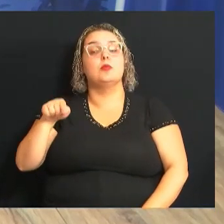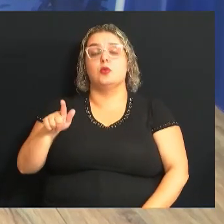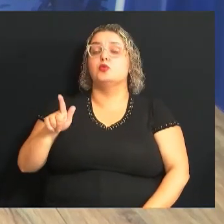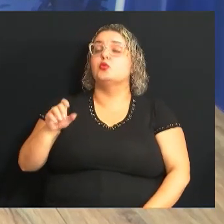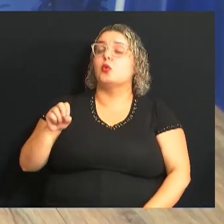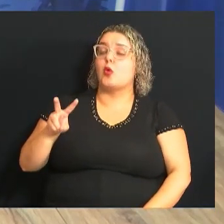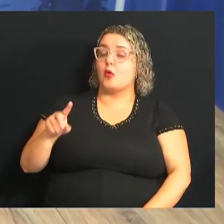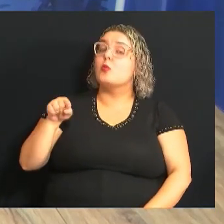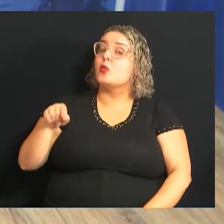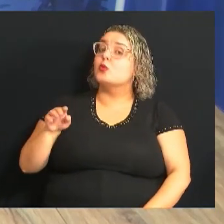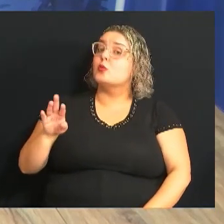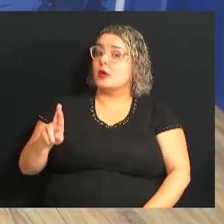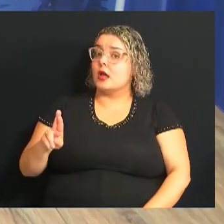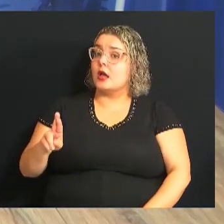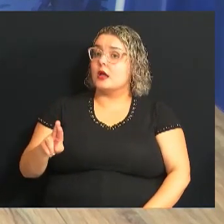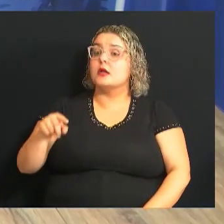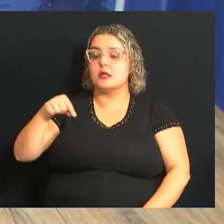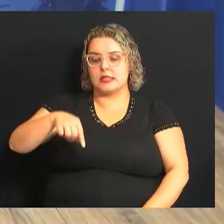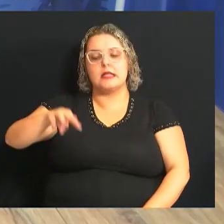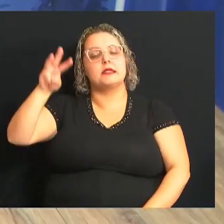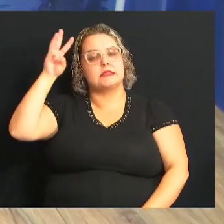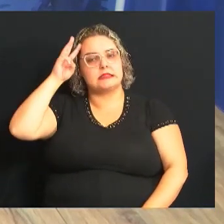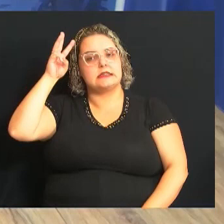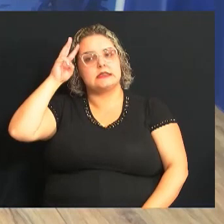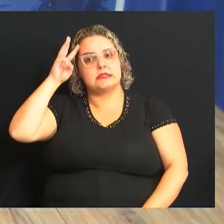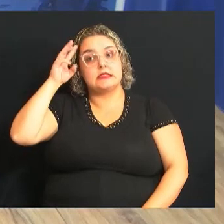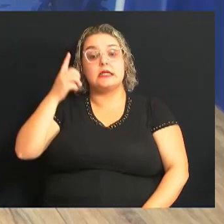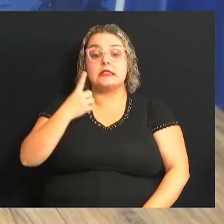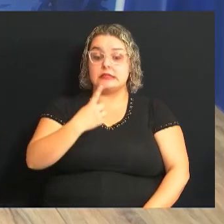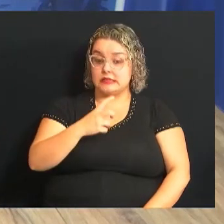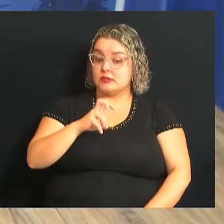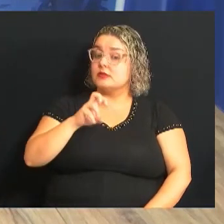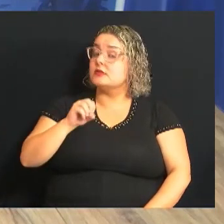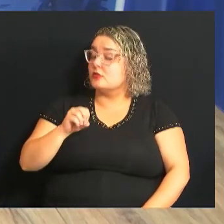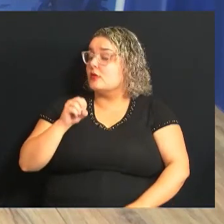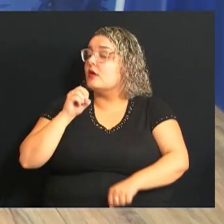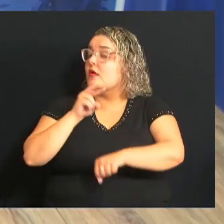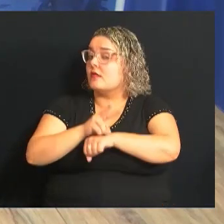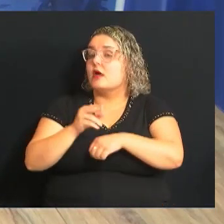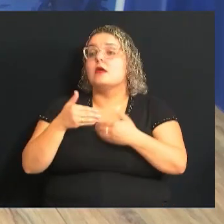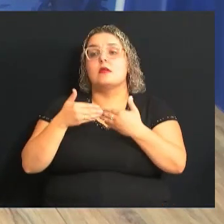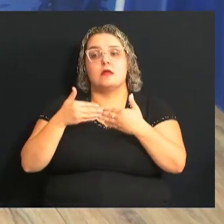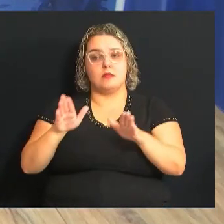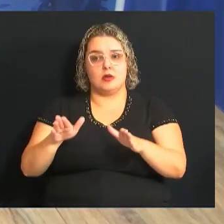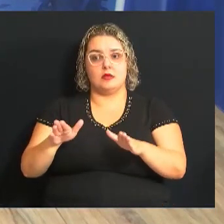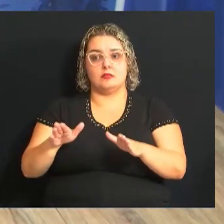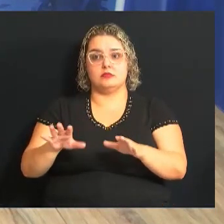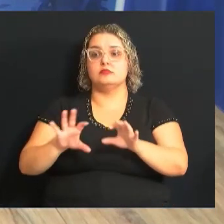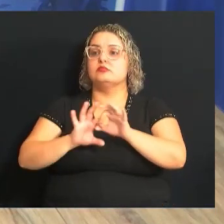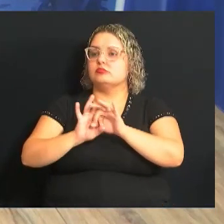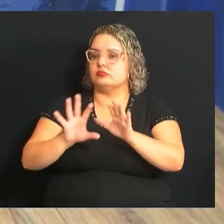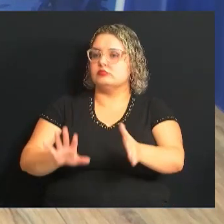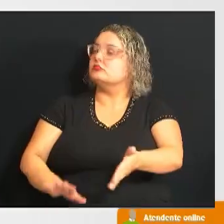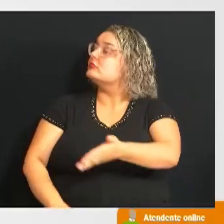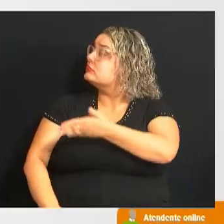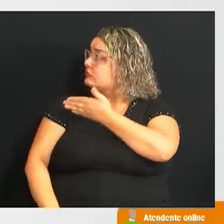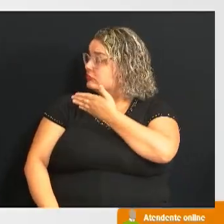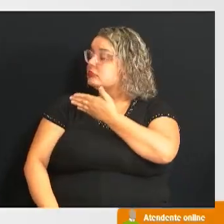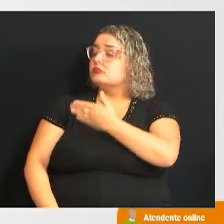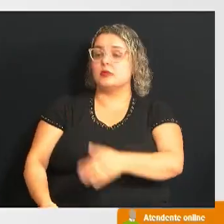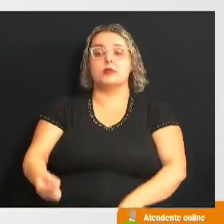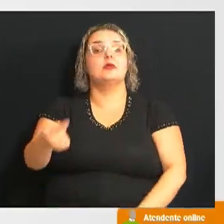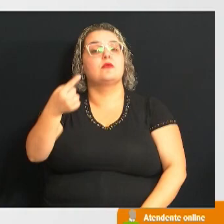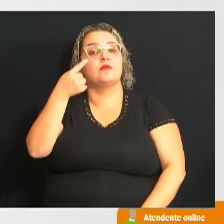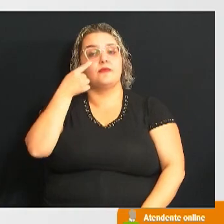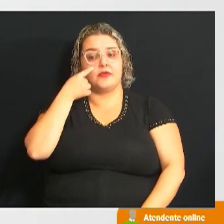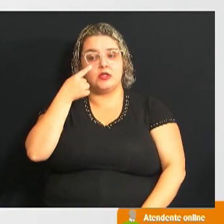cepat.campinas.sp.gov.br. Nesta terça-feira, 150 vagas estão disponíveis, elas já estão aqui na minha tela, então olha só, nós